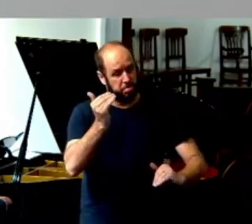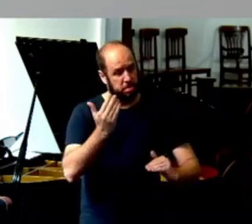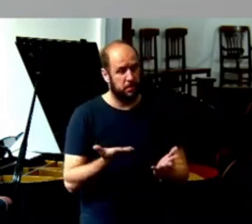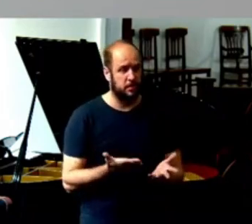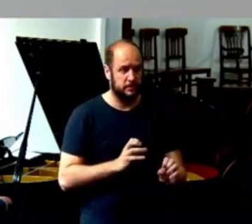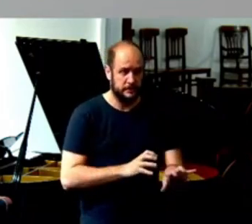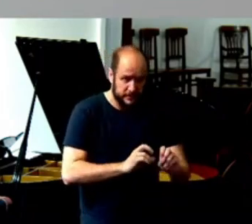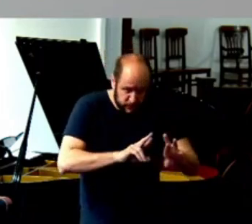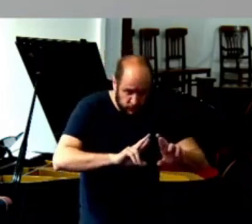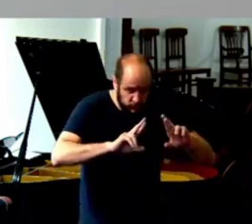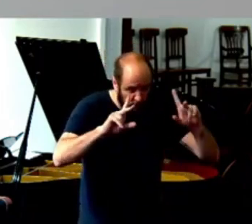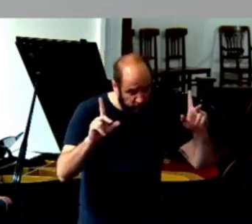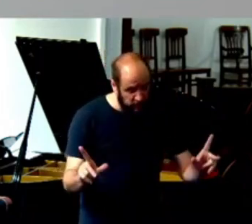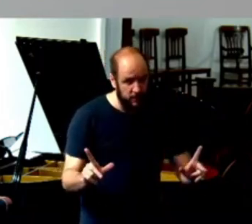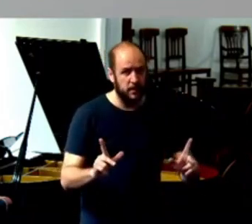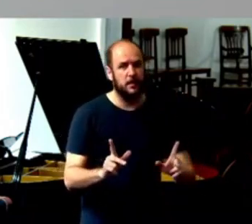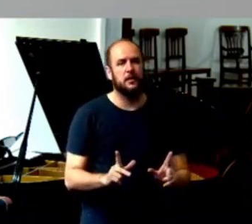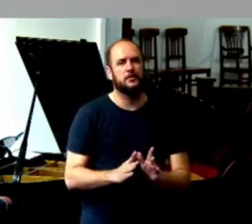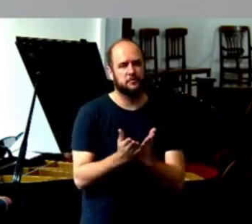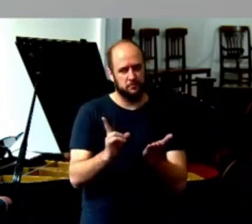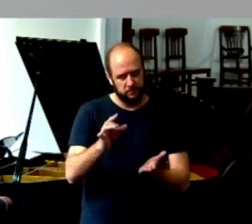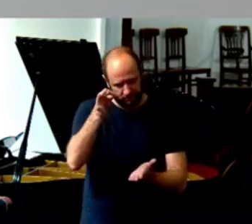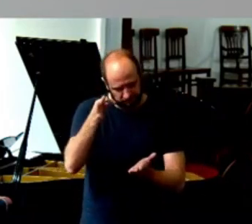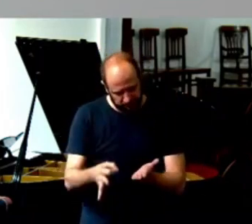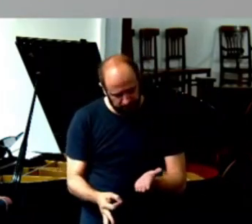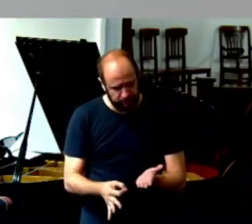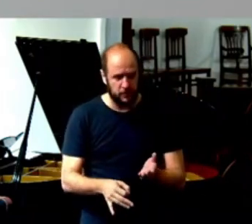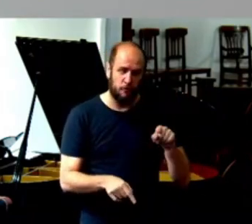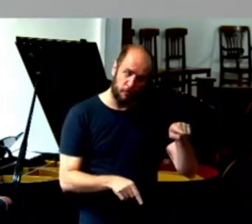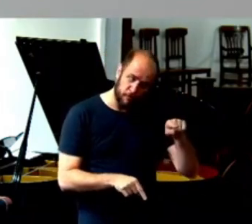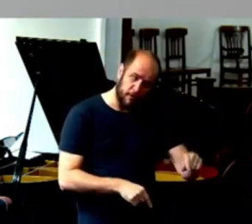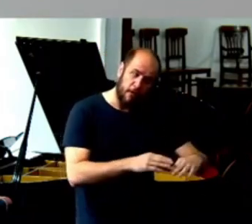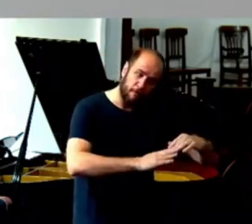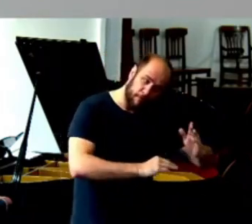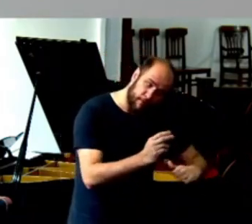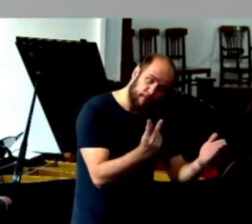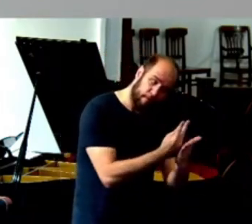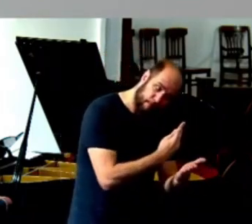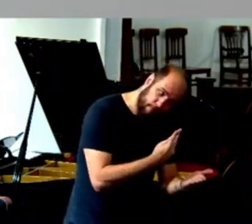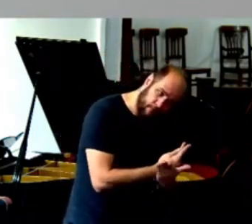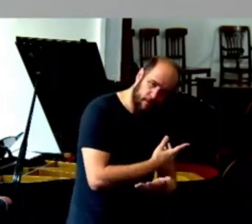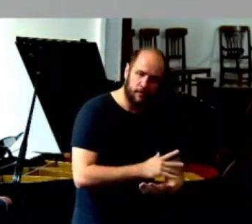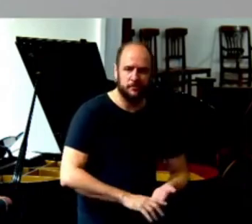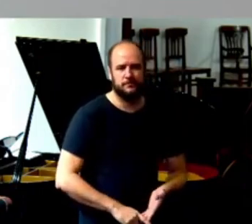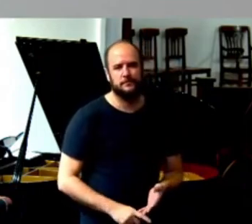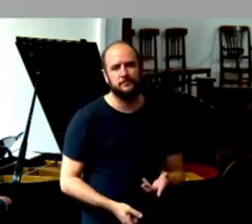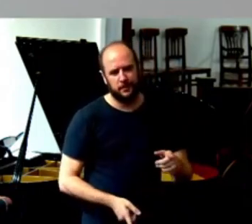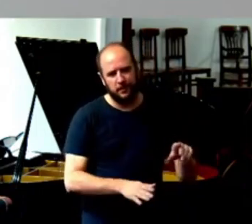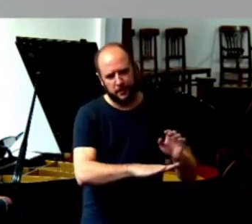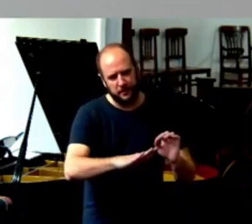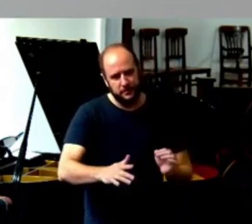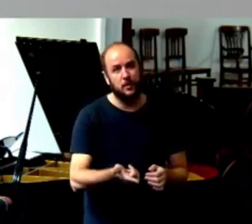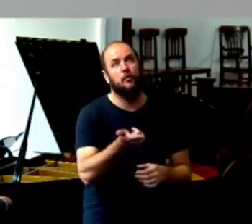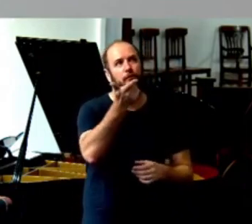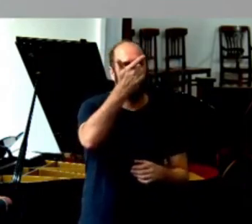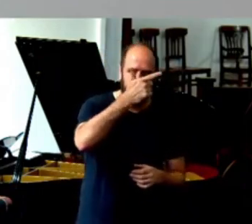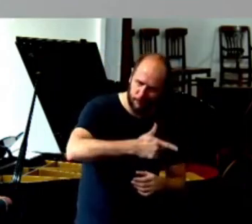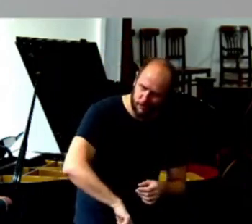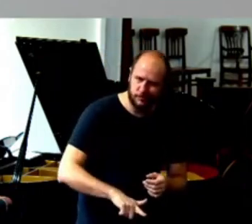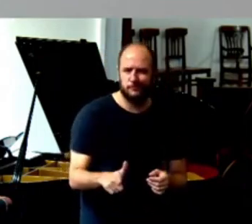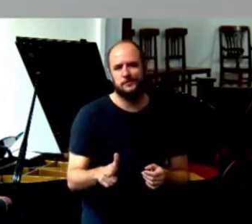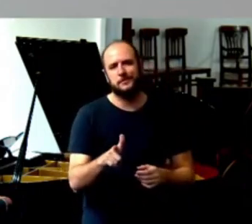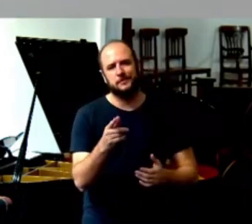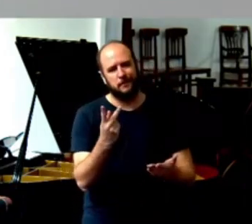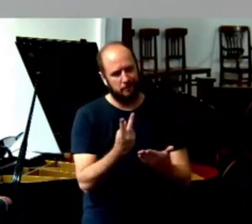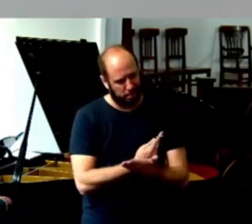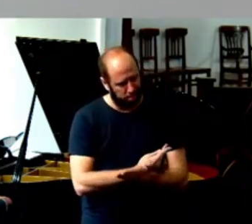nos ensina desta forma. E aí lá está você novamente fazendo o